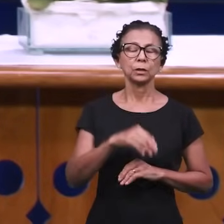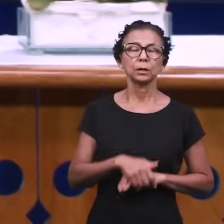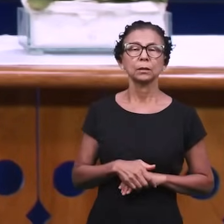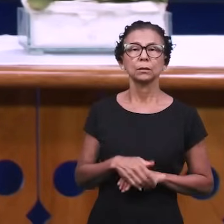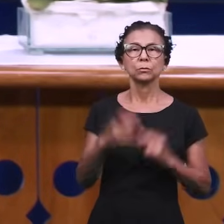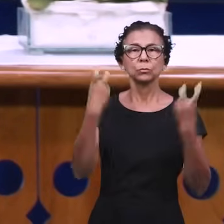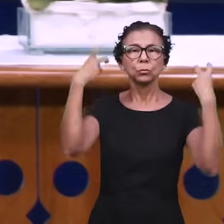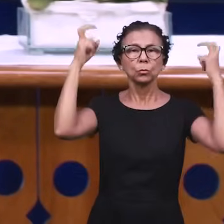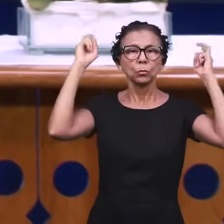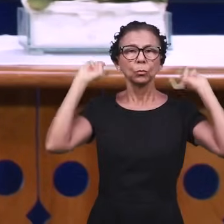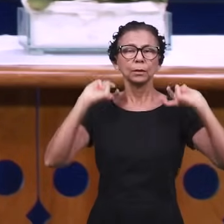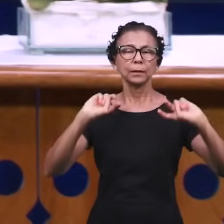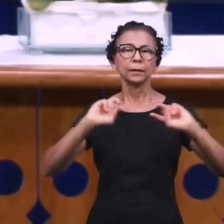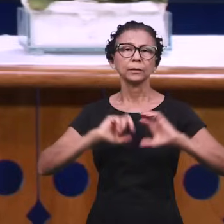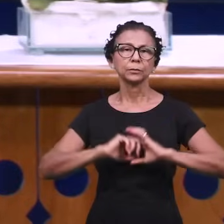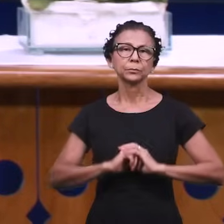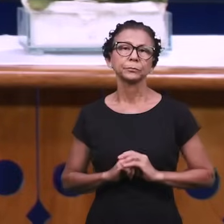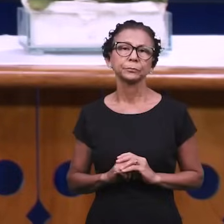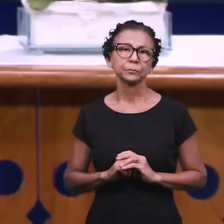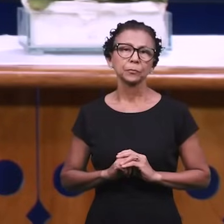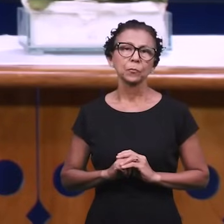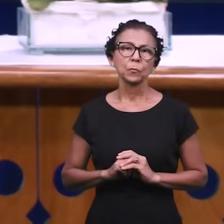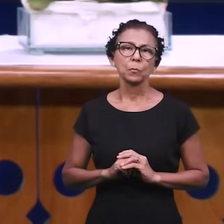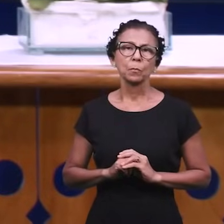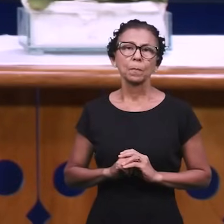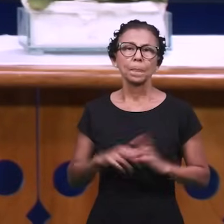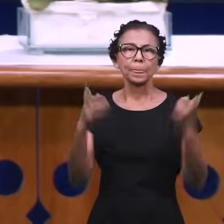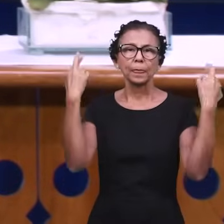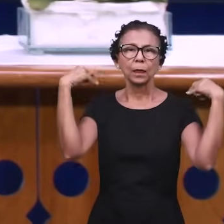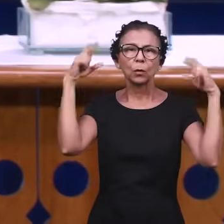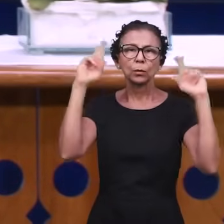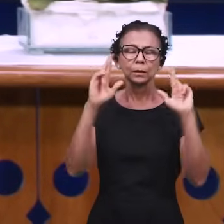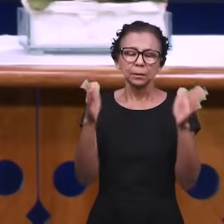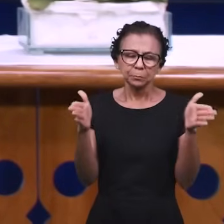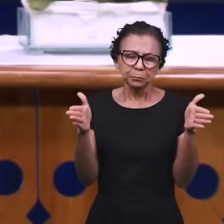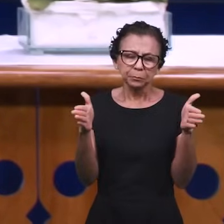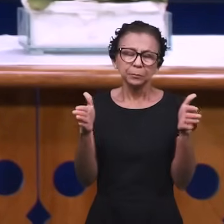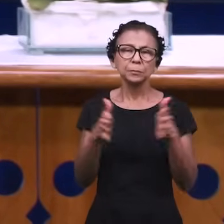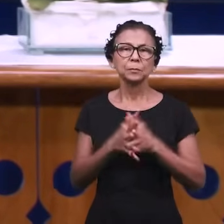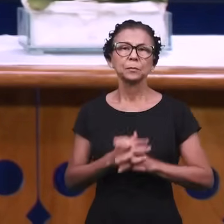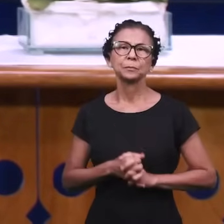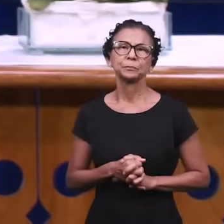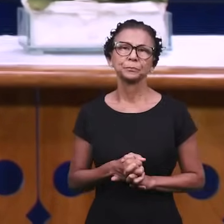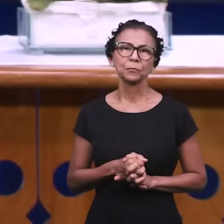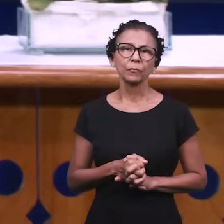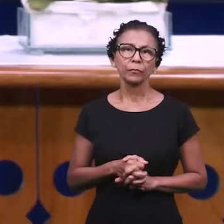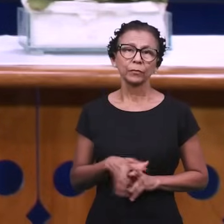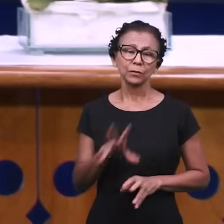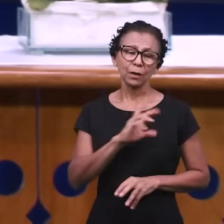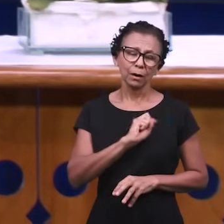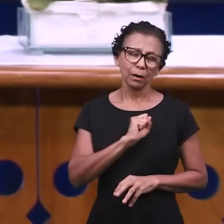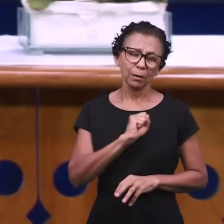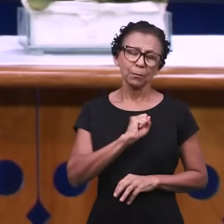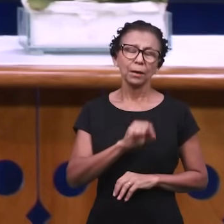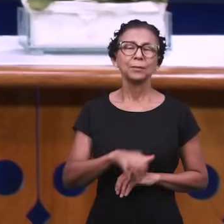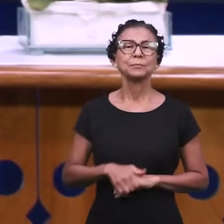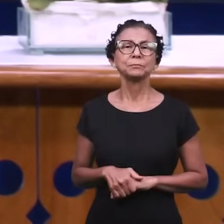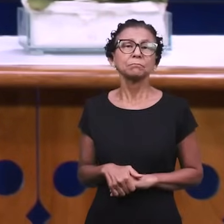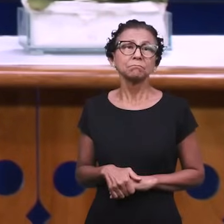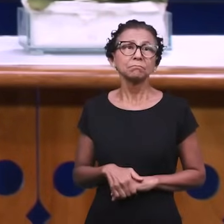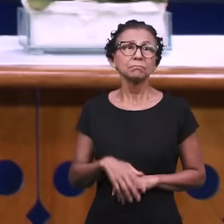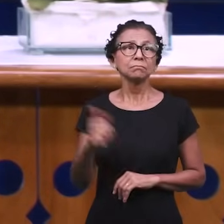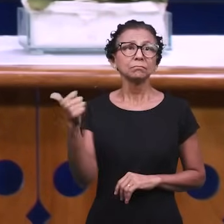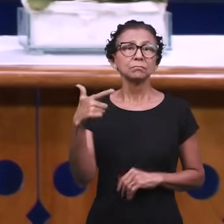né? O cordeiro é o filhote. Ele é muito mais de estimação, biblicamente